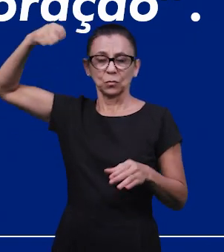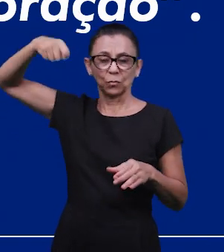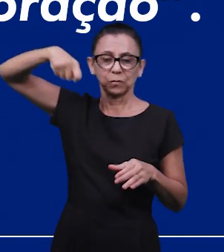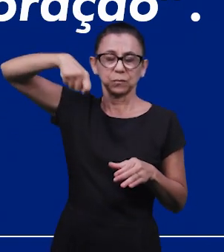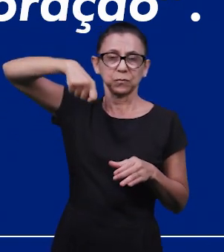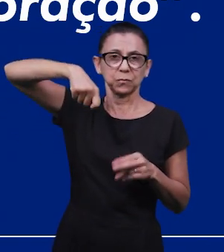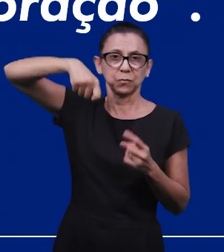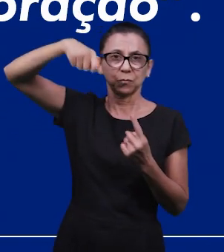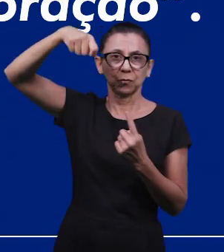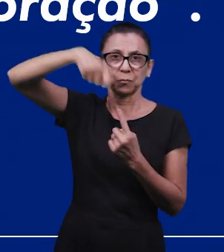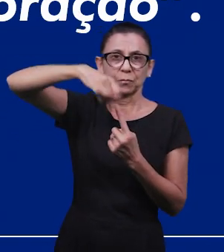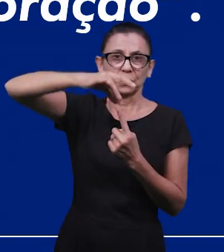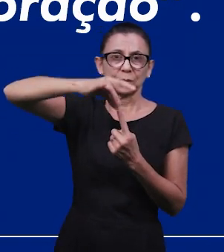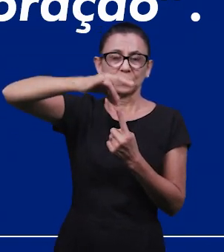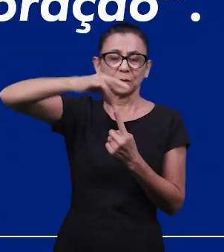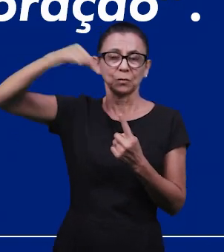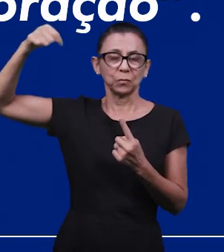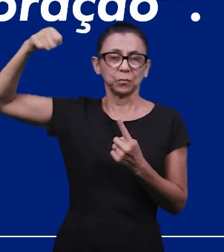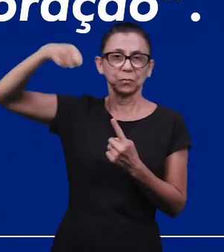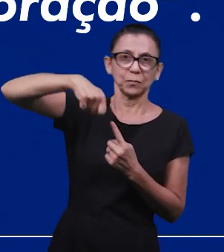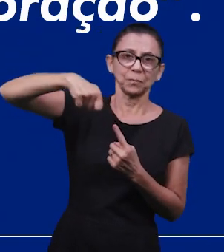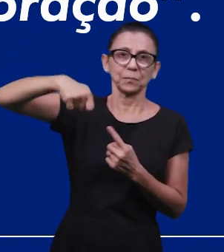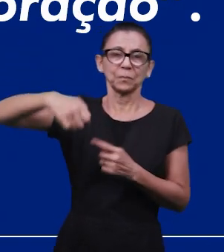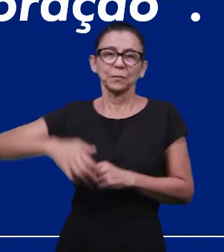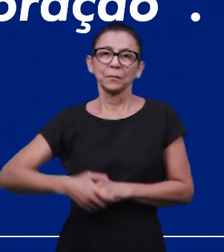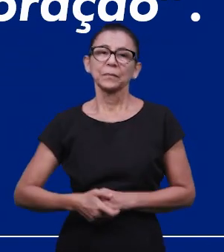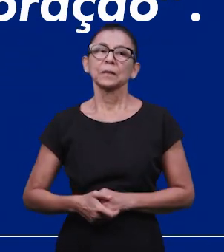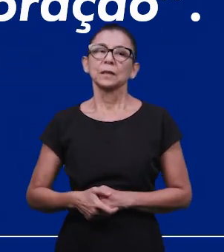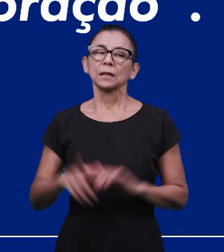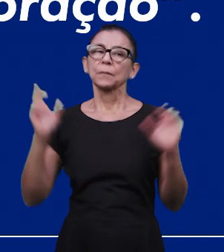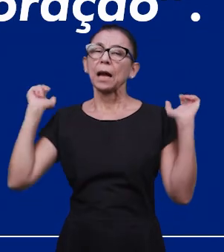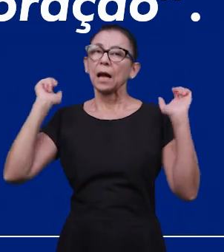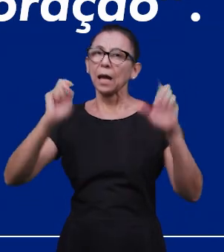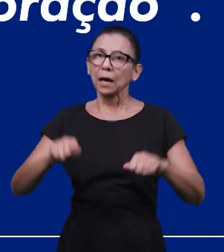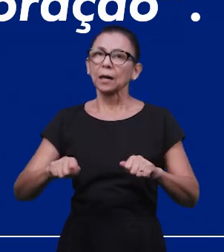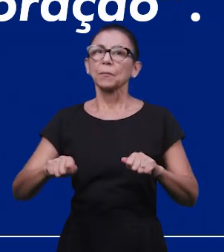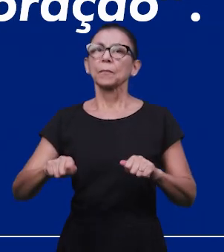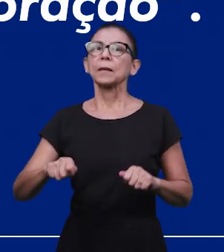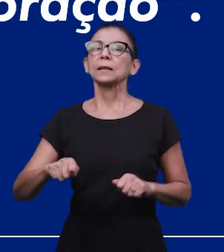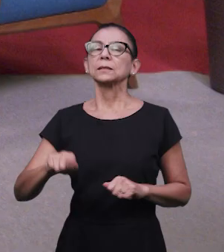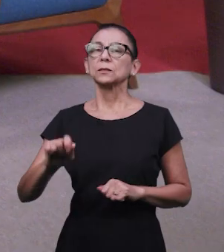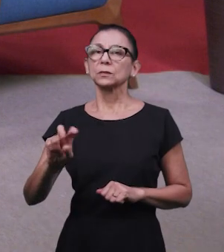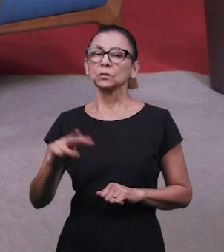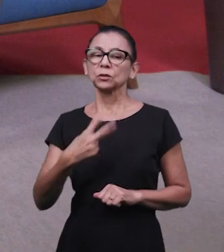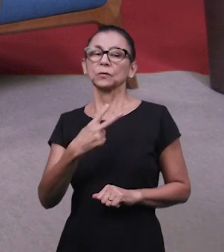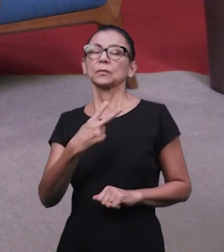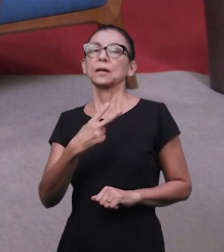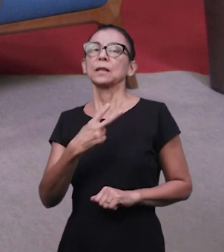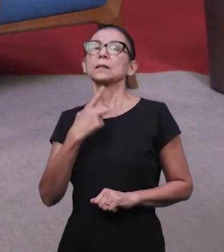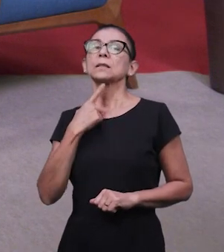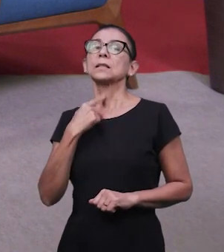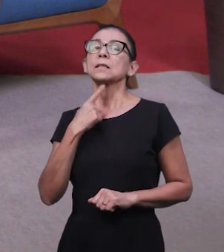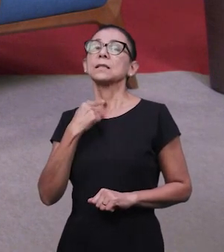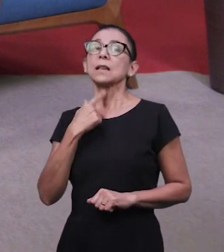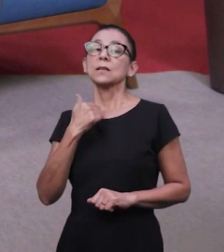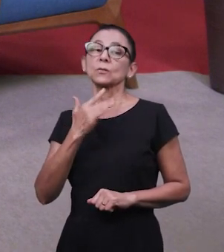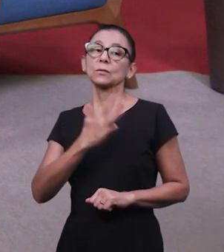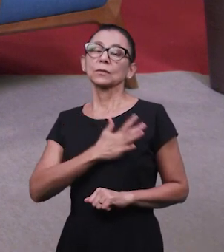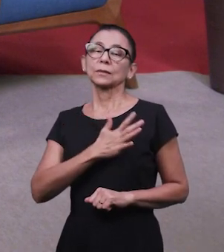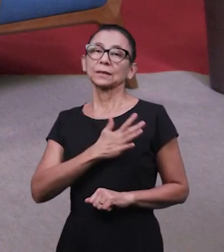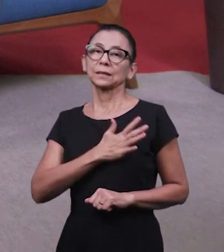de 2 gumes, e penetra até a divisão da alma e do espírito, e das juntas e medulas, e